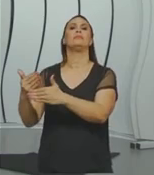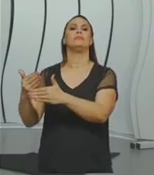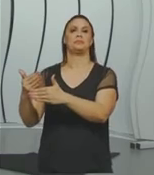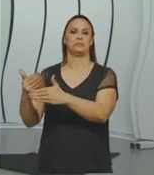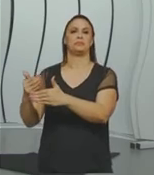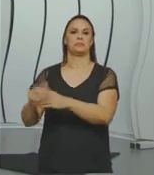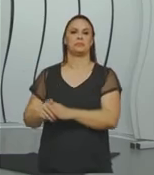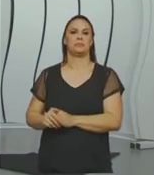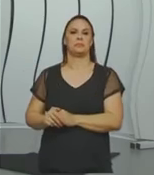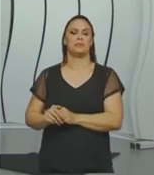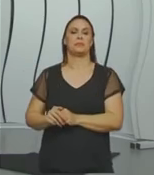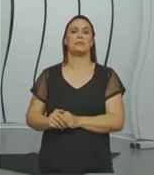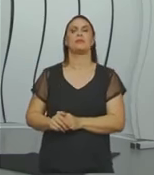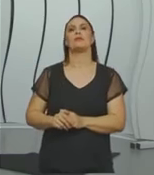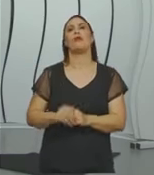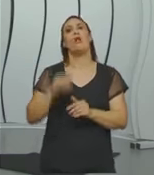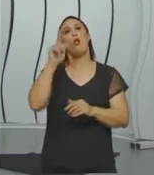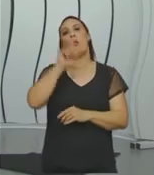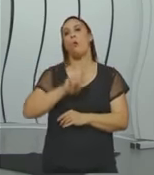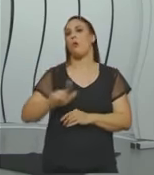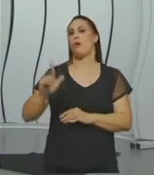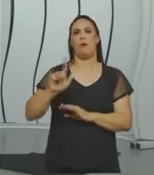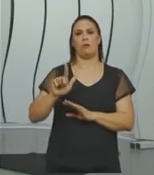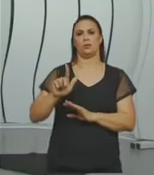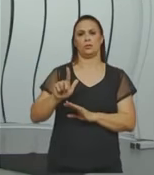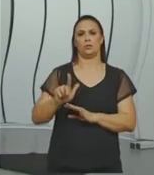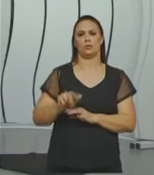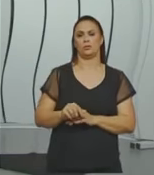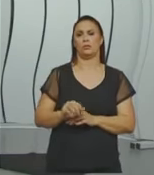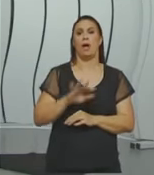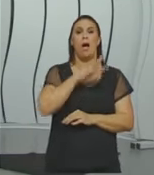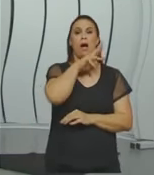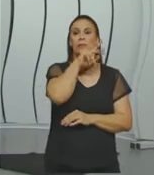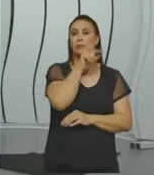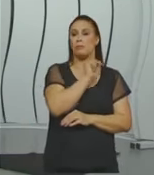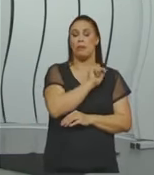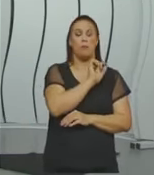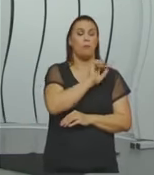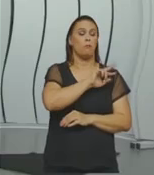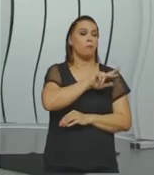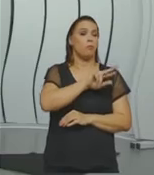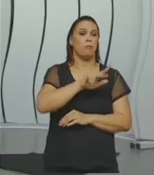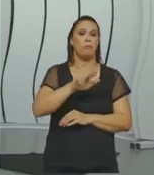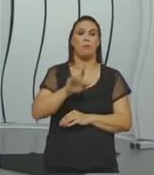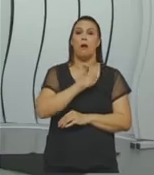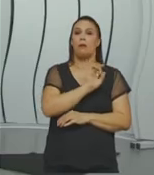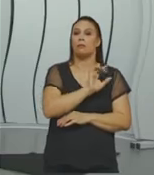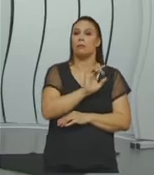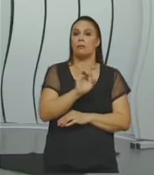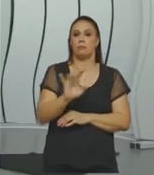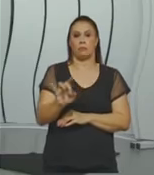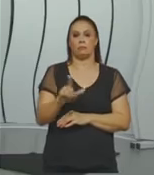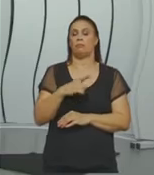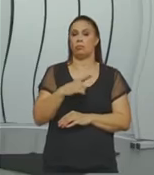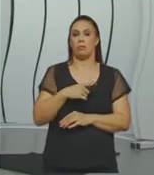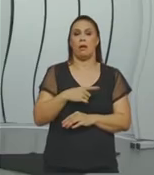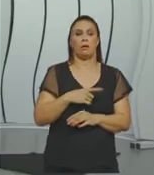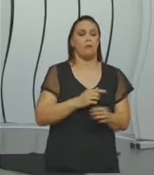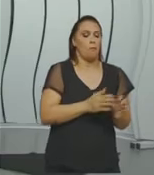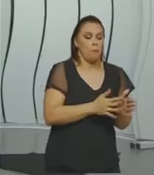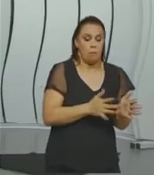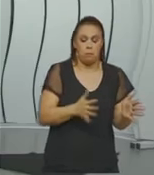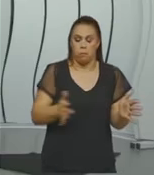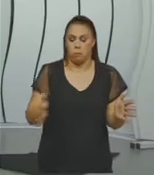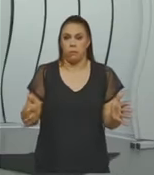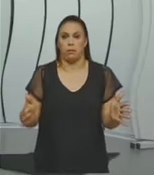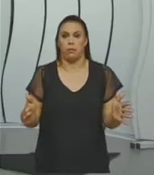crescimento. Lógico que cada animal vai ter um período, né? Porque nós temos diferentes períodos aí de gestação. Por exemplo,